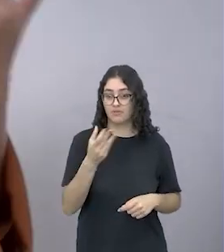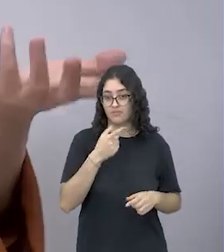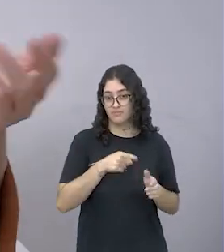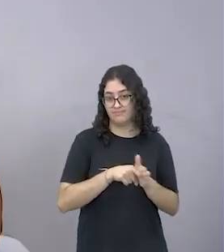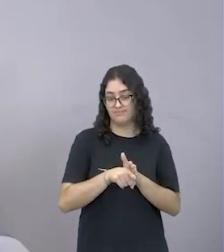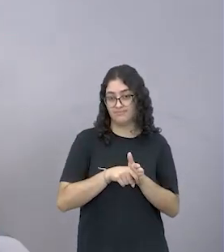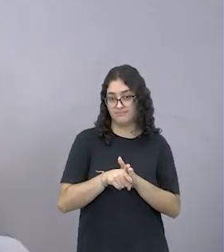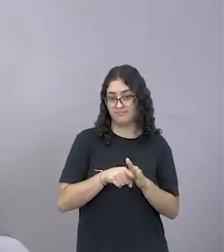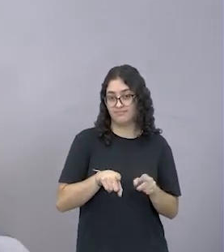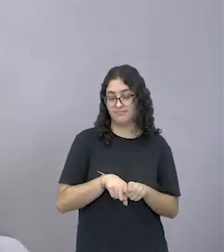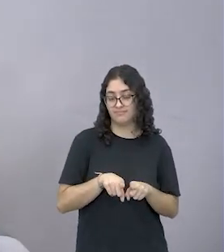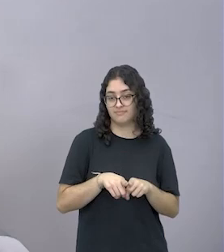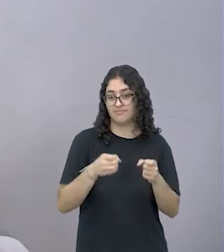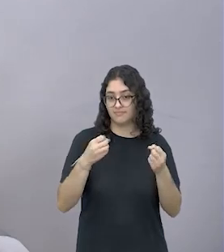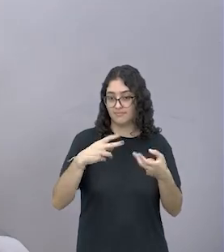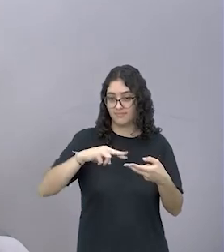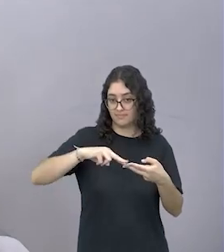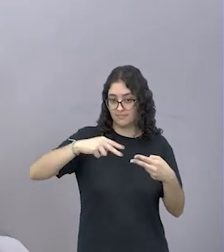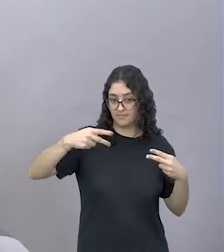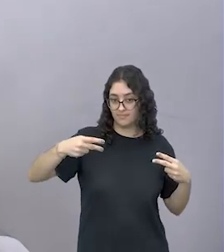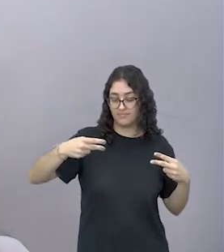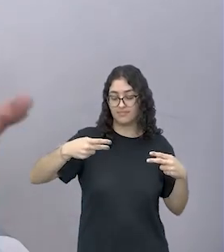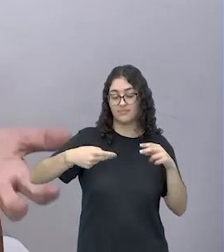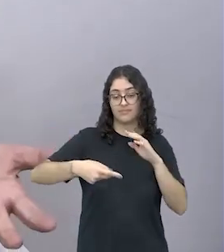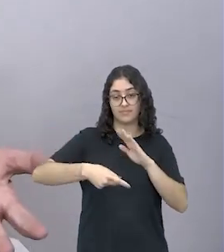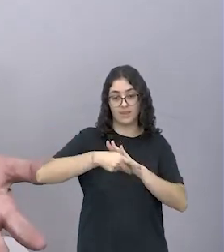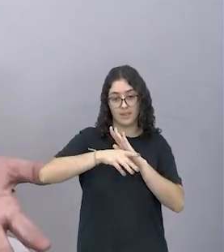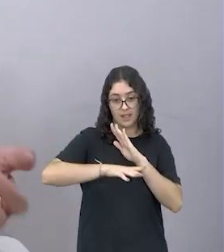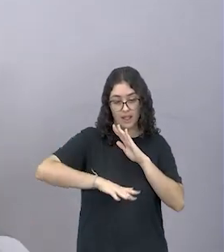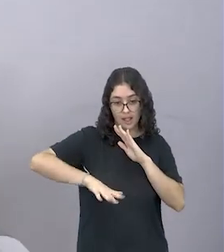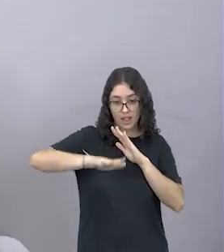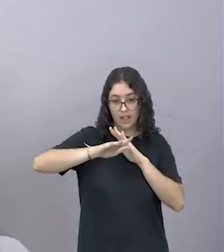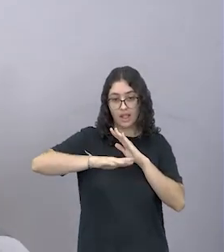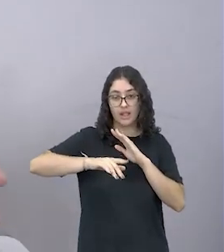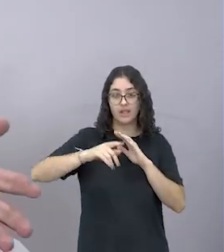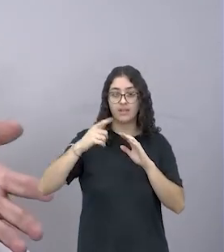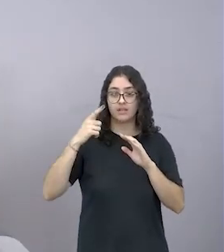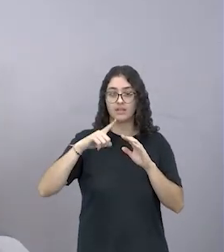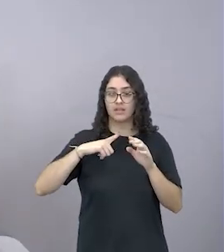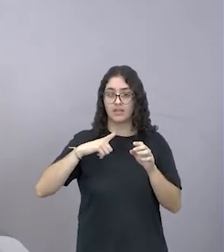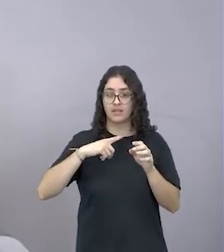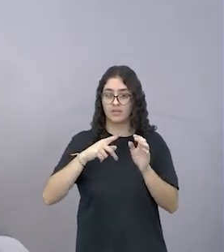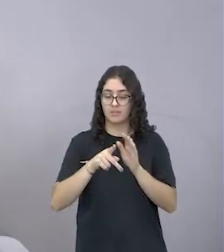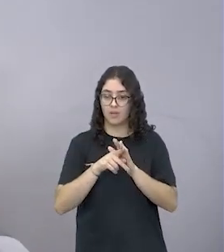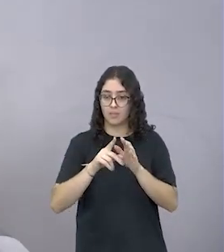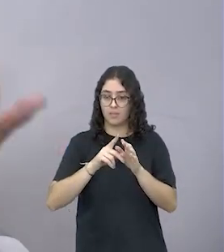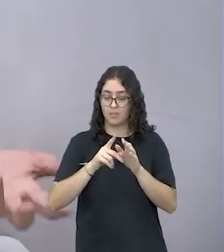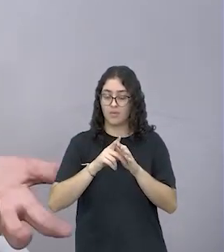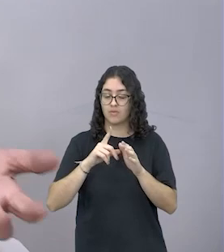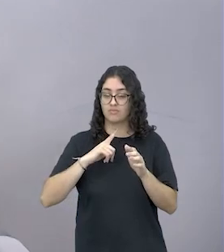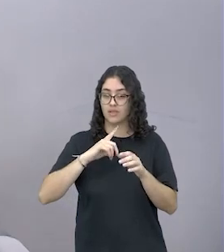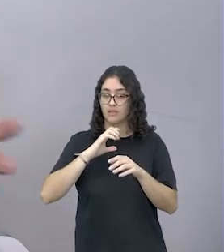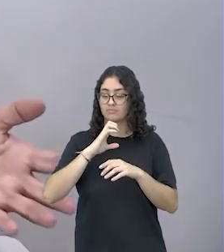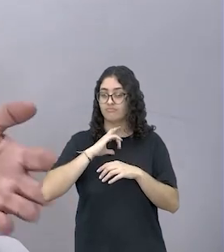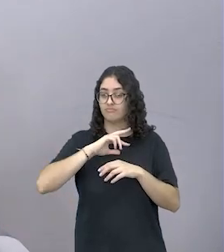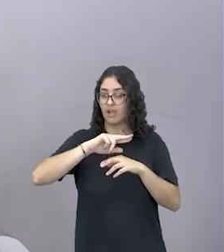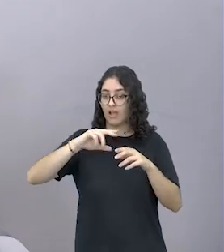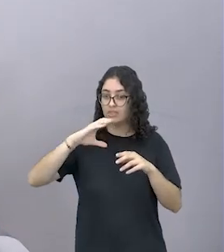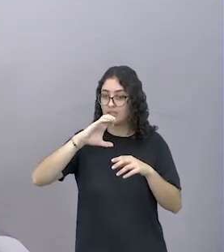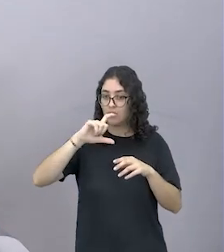pesquisa, também falando da parte genética, que eles conseguiram as células XXY e além a outras